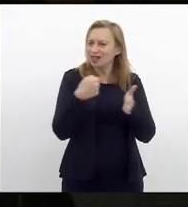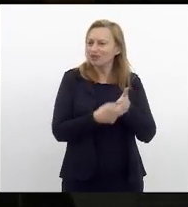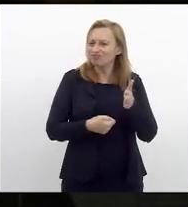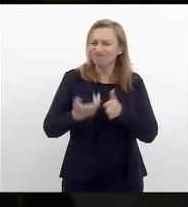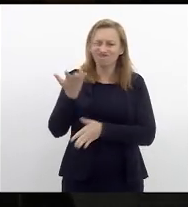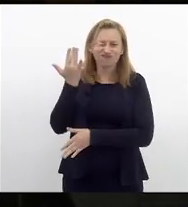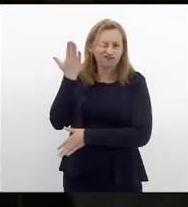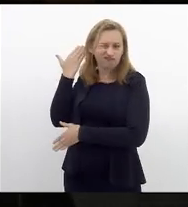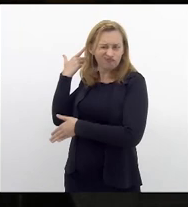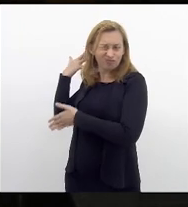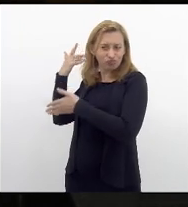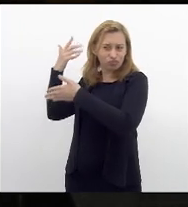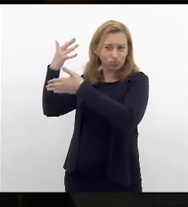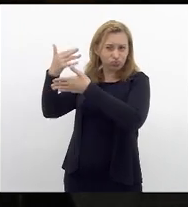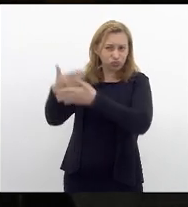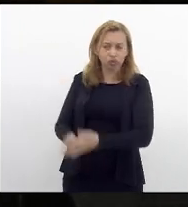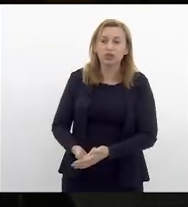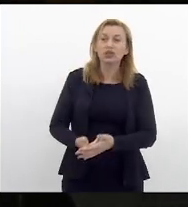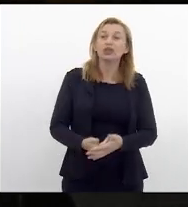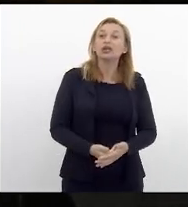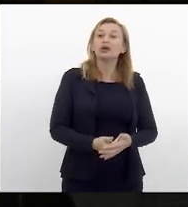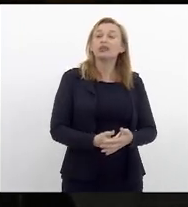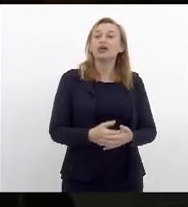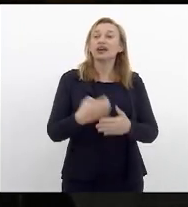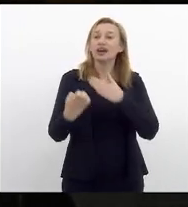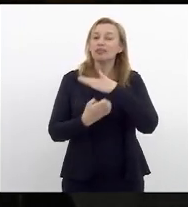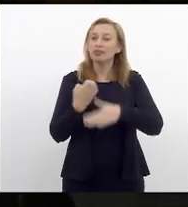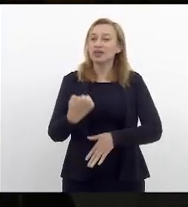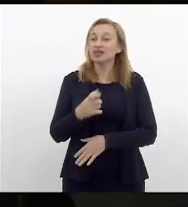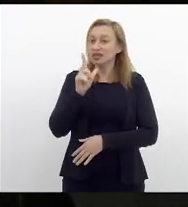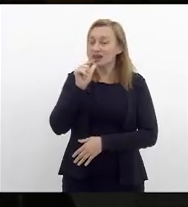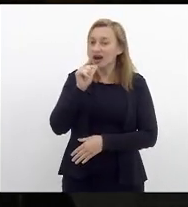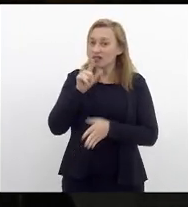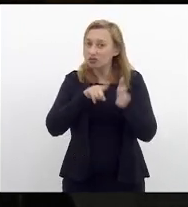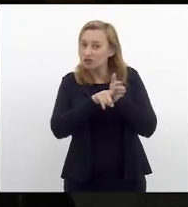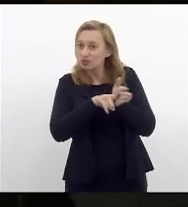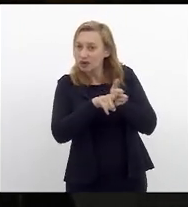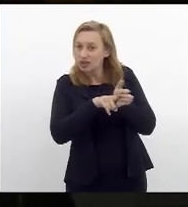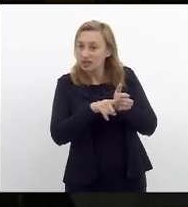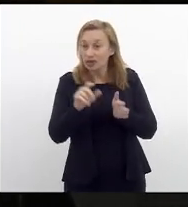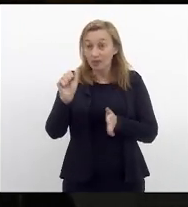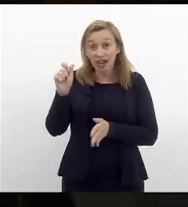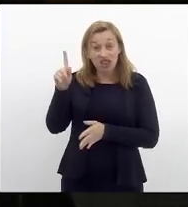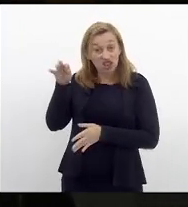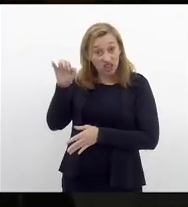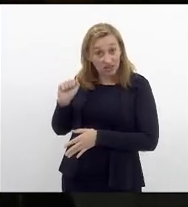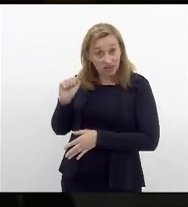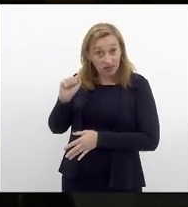atrás para que a SEDAI fosse fiscalizada pela agência.